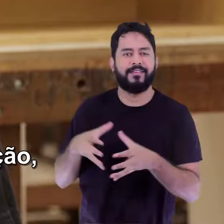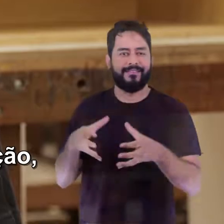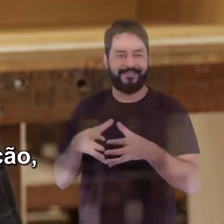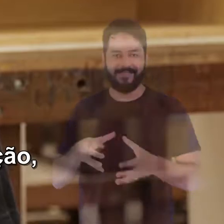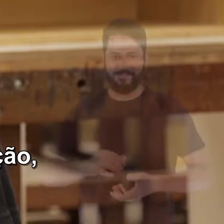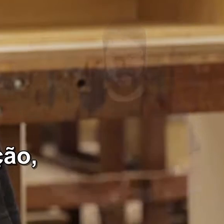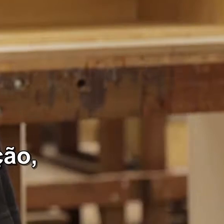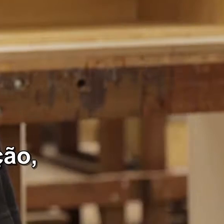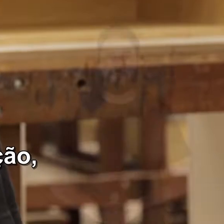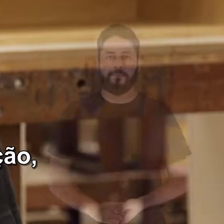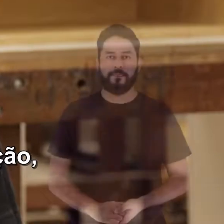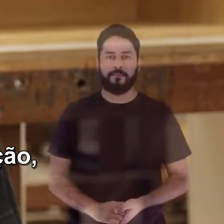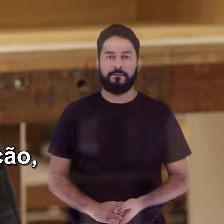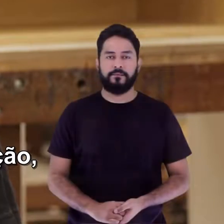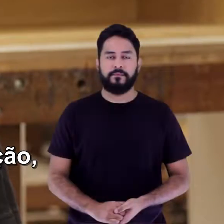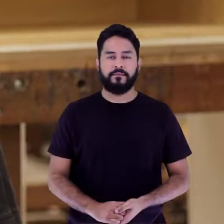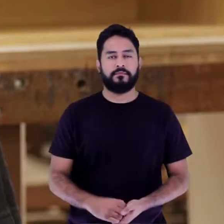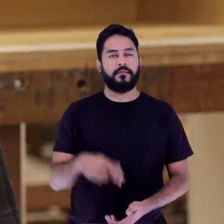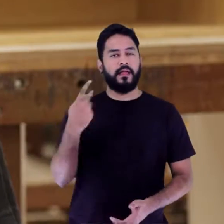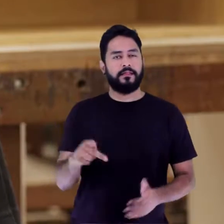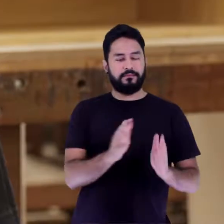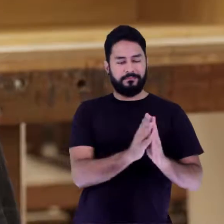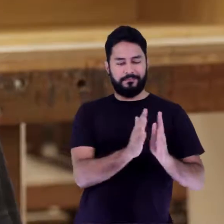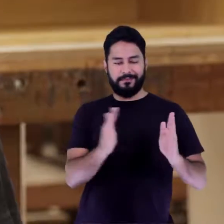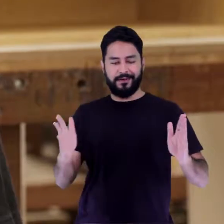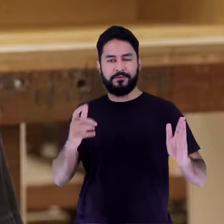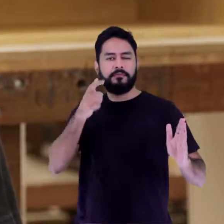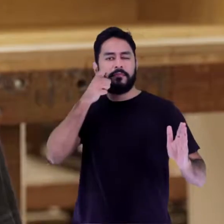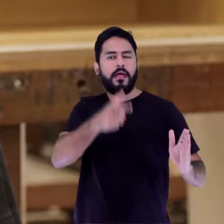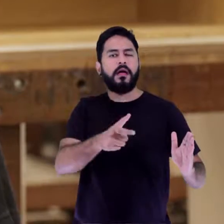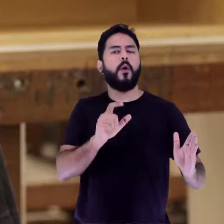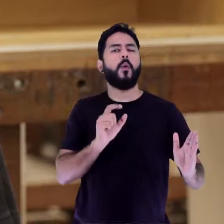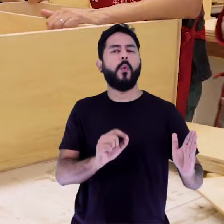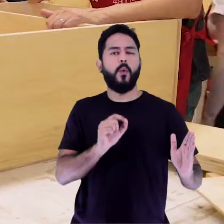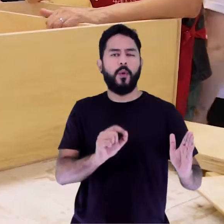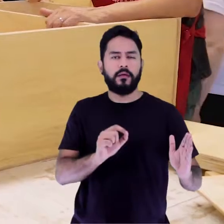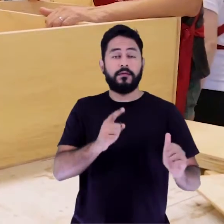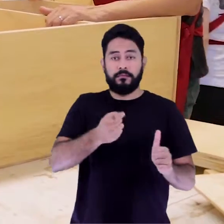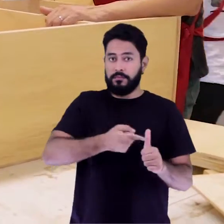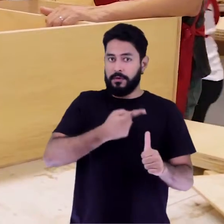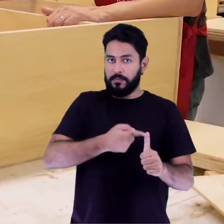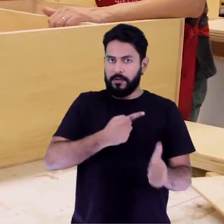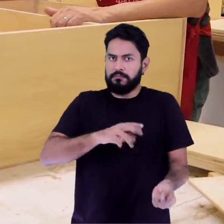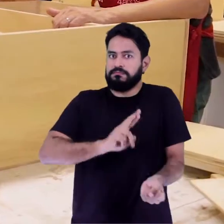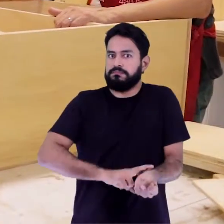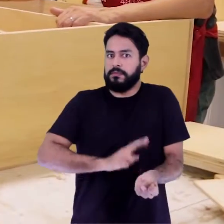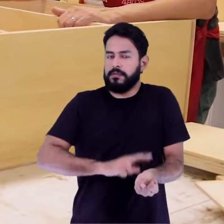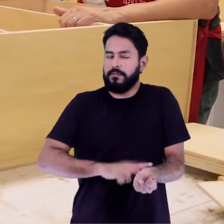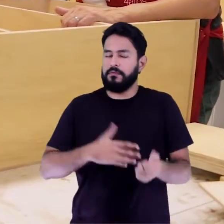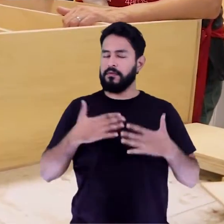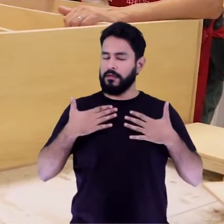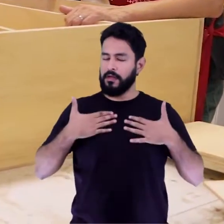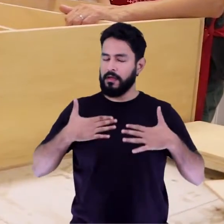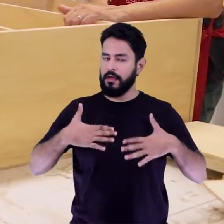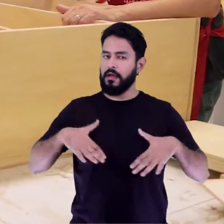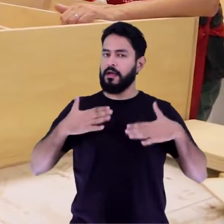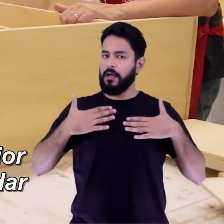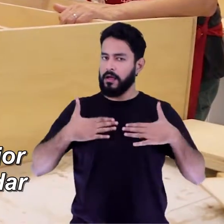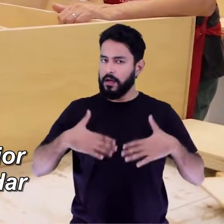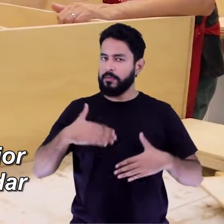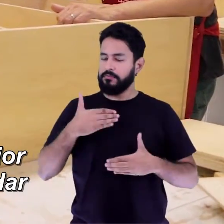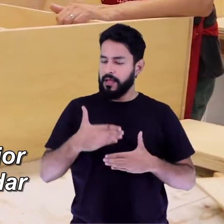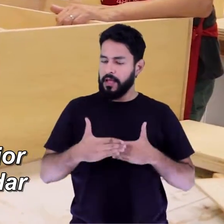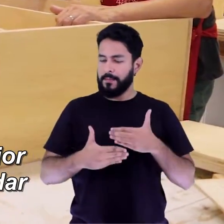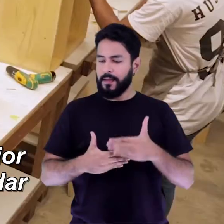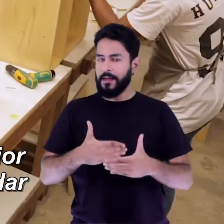nessa edição foi, em primeiro lugar, é um ritmo mais lento, uma quantidade menor de projetos,